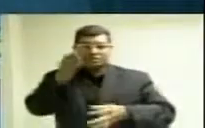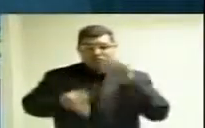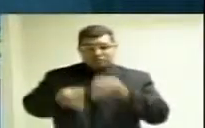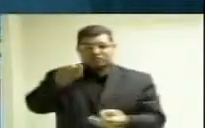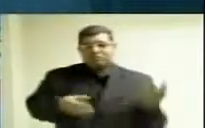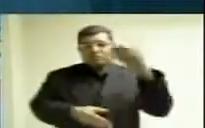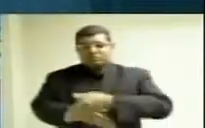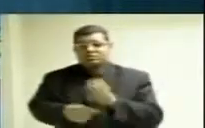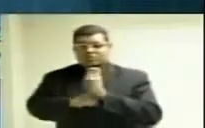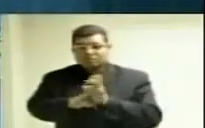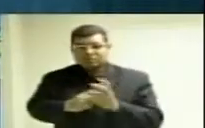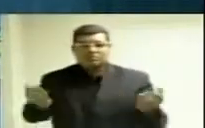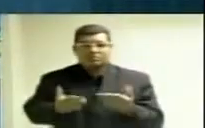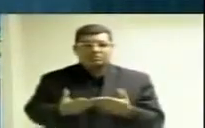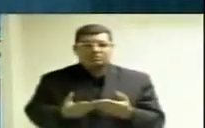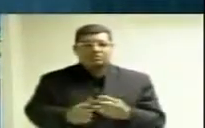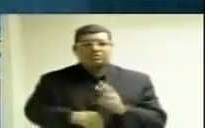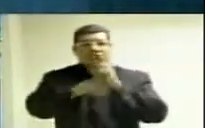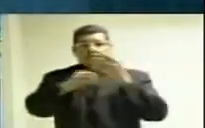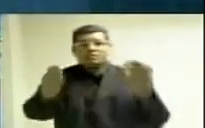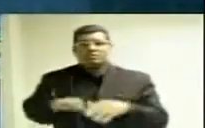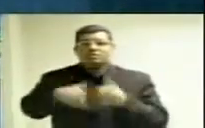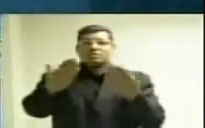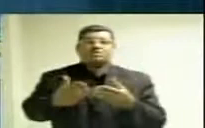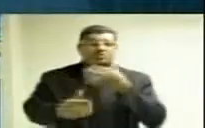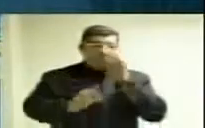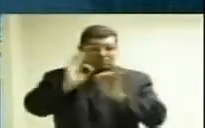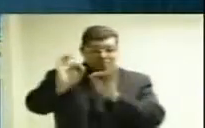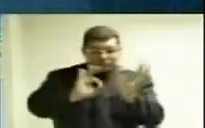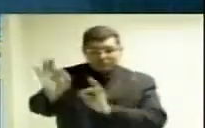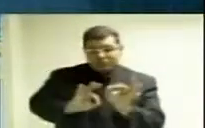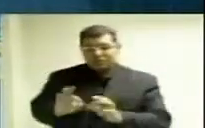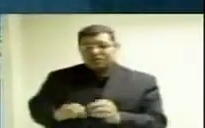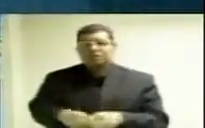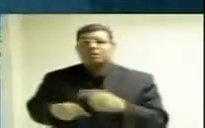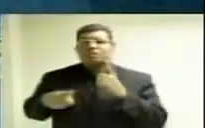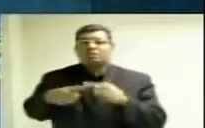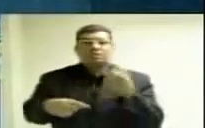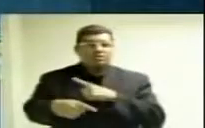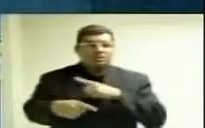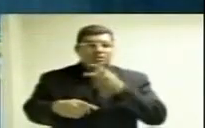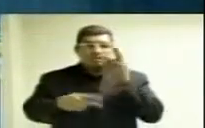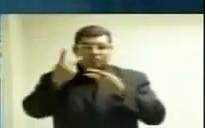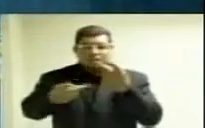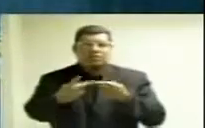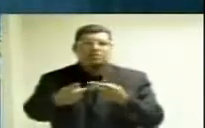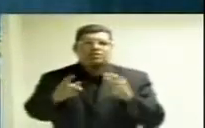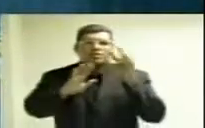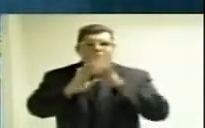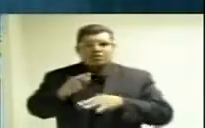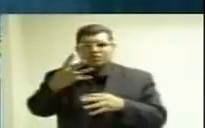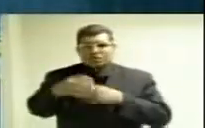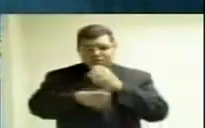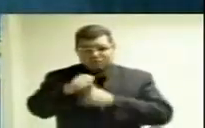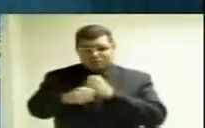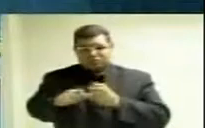Justiça venha a esta casa apresentar qual é o seu plano de ação, Porque nós estamos falando de menos de 4